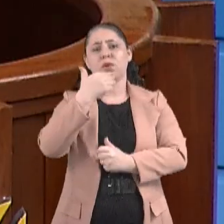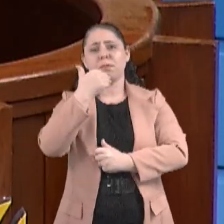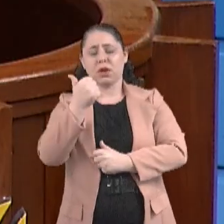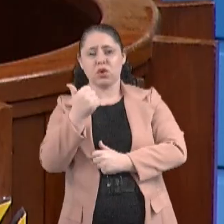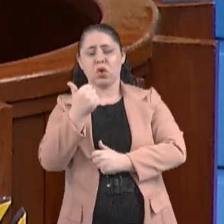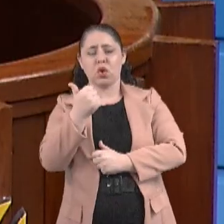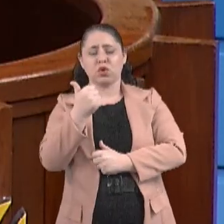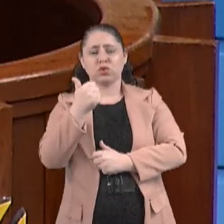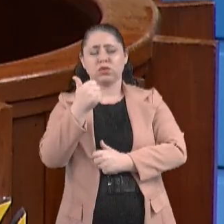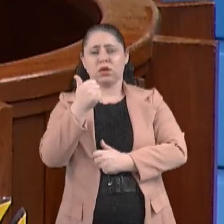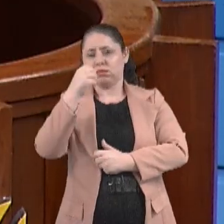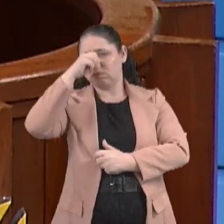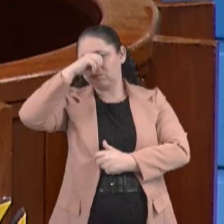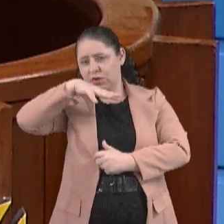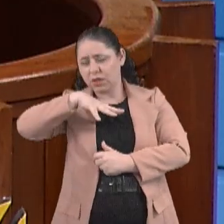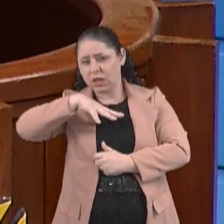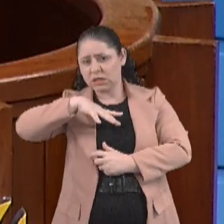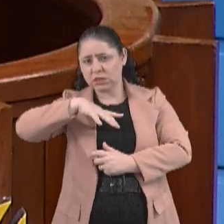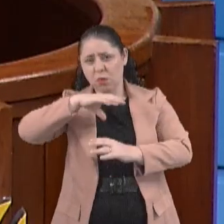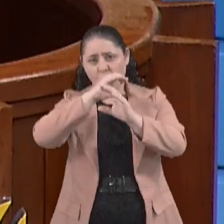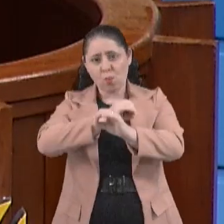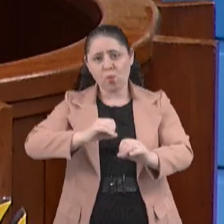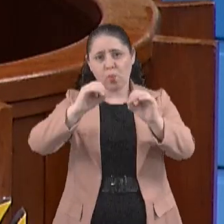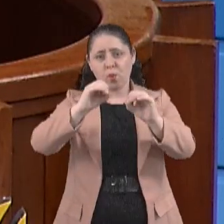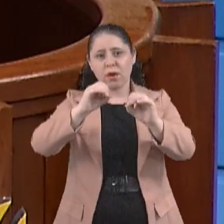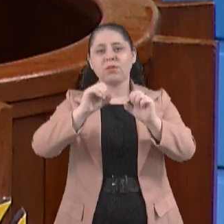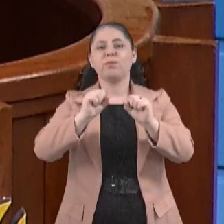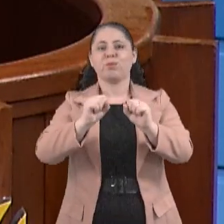um mundo sem violência, ele é possível.